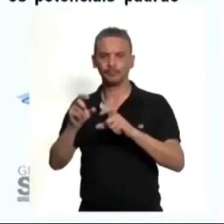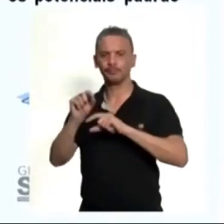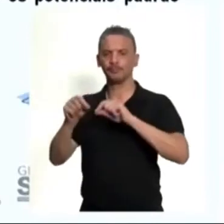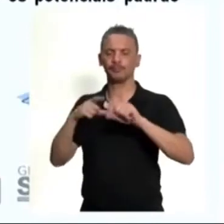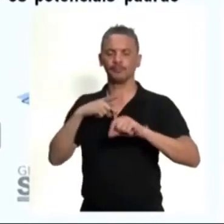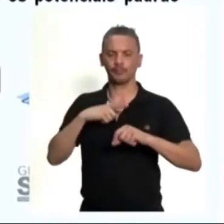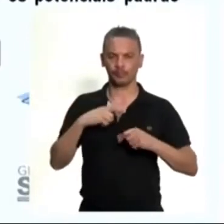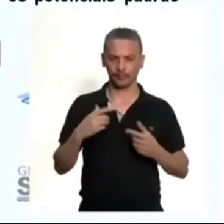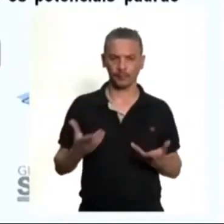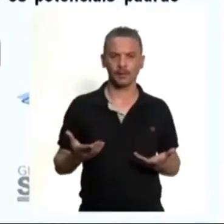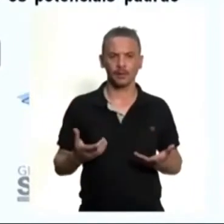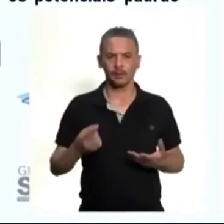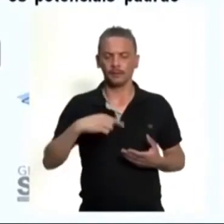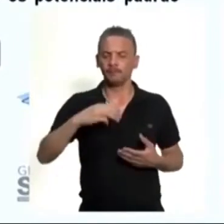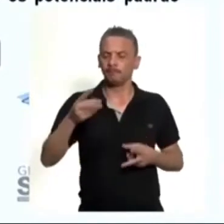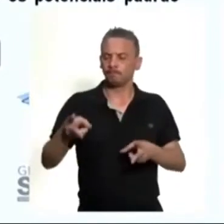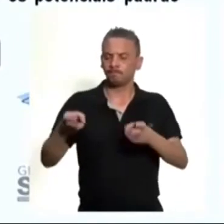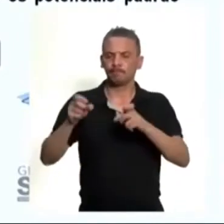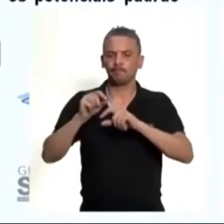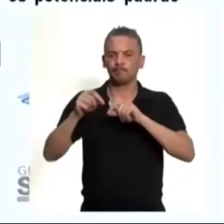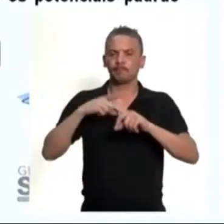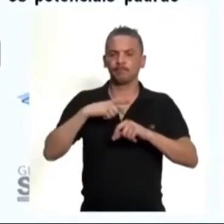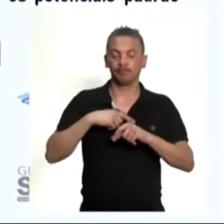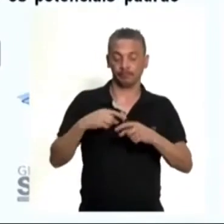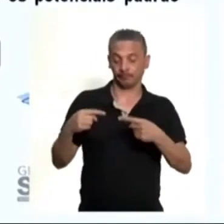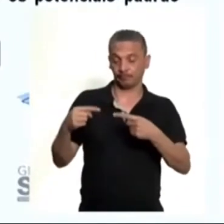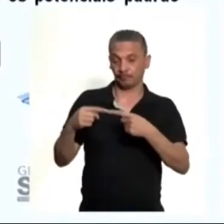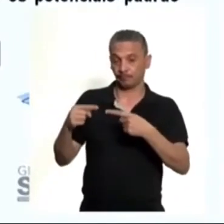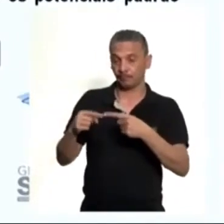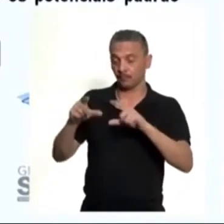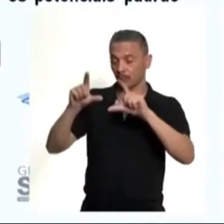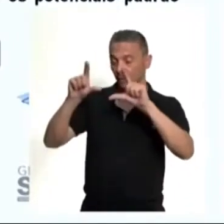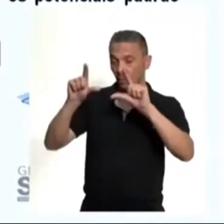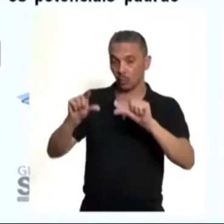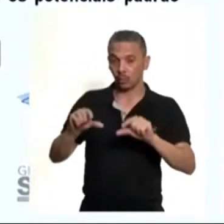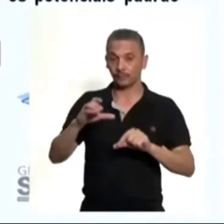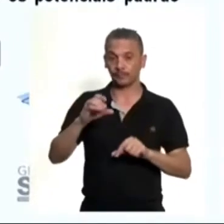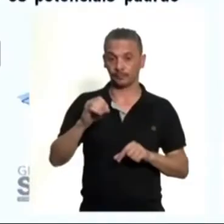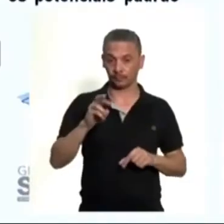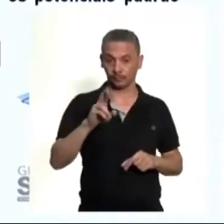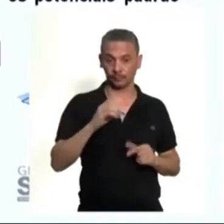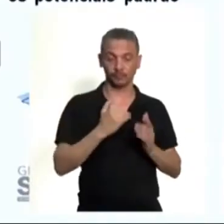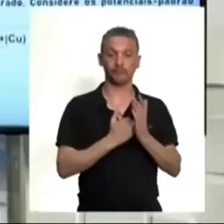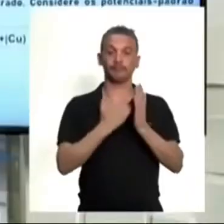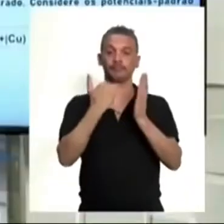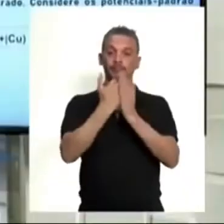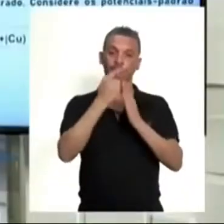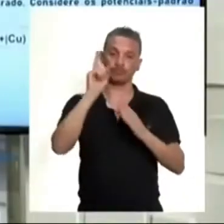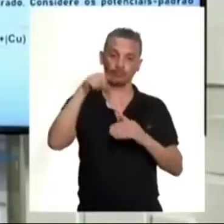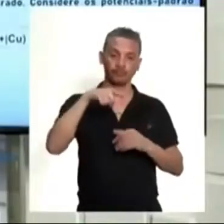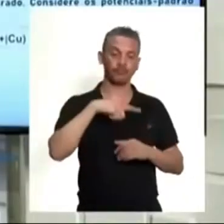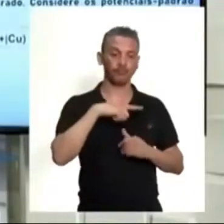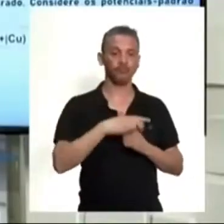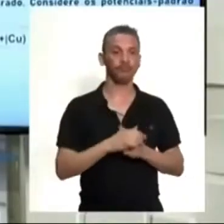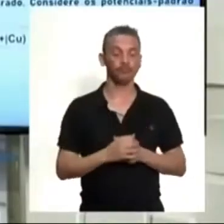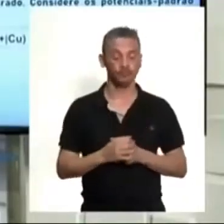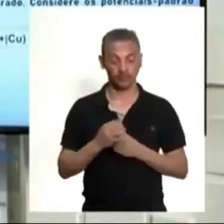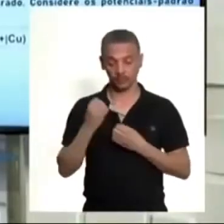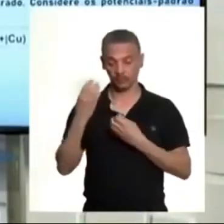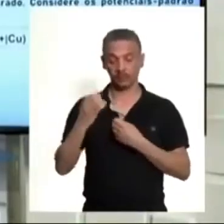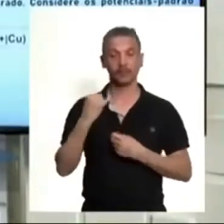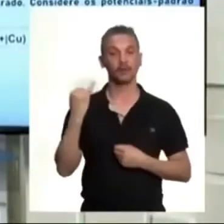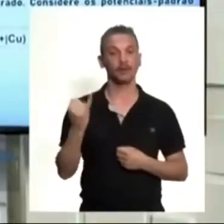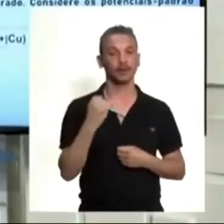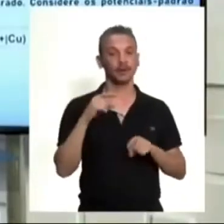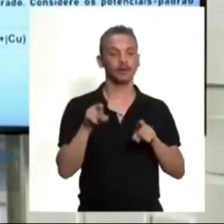forneceu aqui, gente? Eu já estou percebendo que o potencial de redução do cobre é o maior de todos. Olha que informação importante essa.